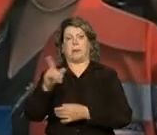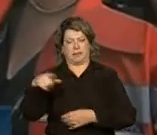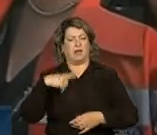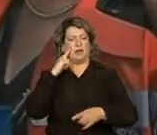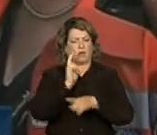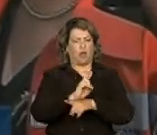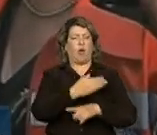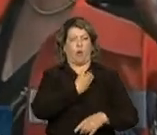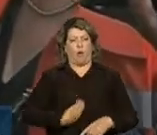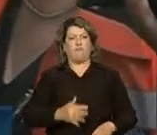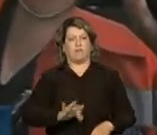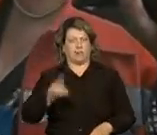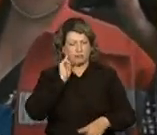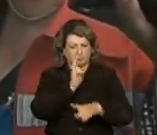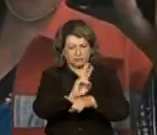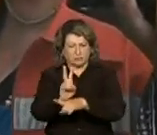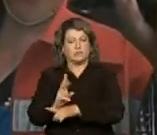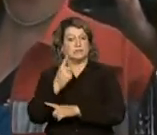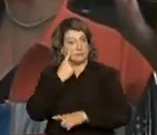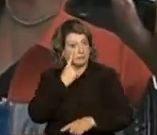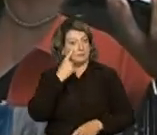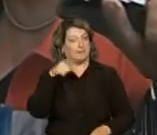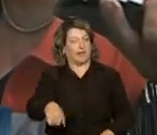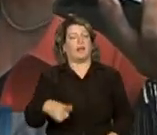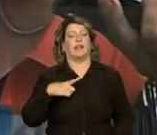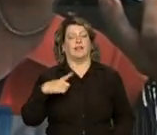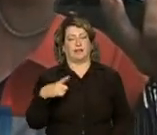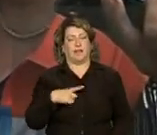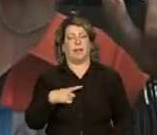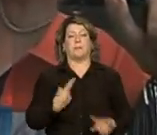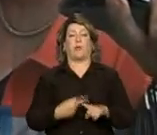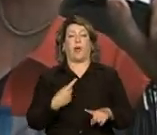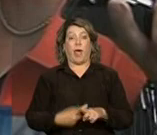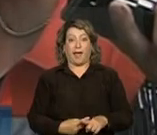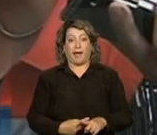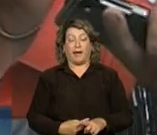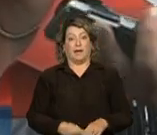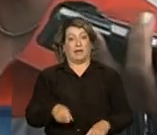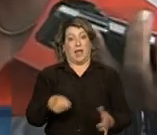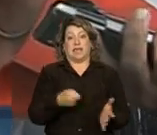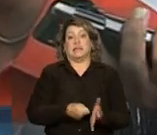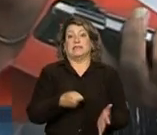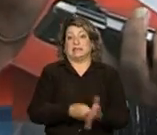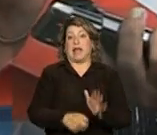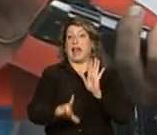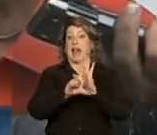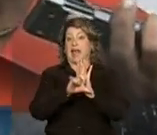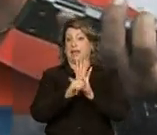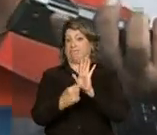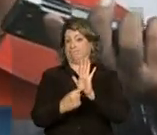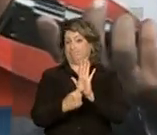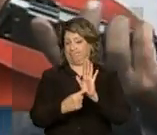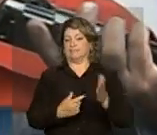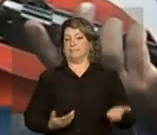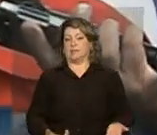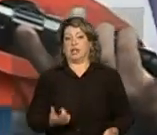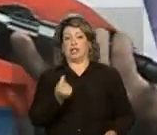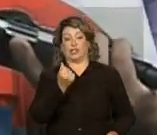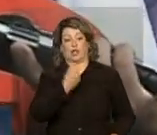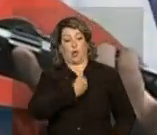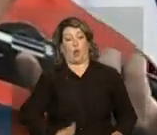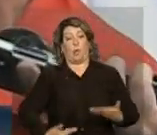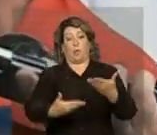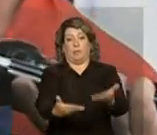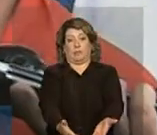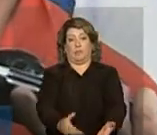controlado. Nós estamos lá de olho nele, até porque é uma exigência da legislação. Dinheiro público é